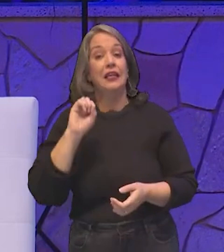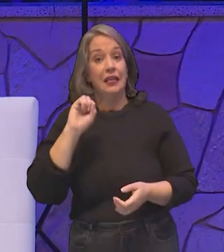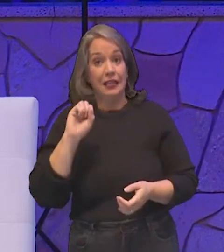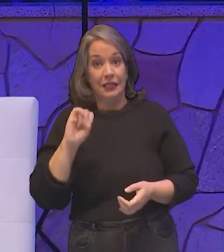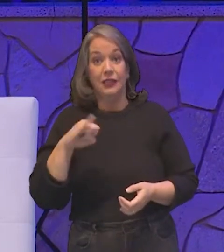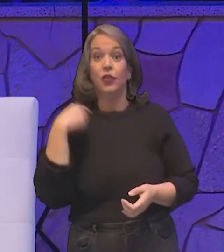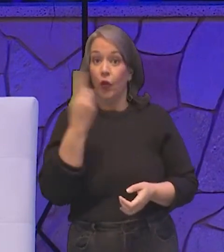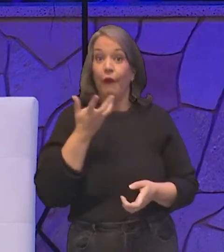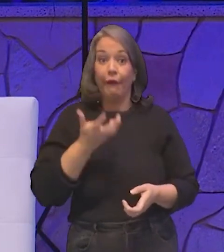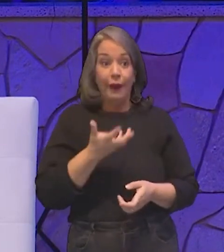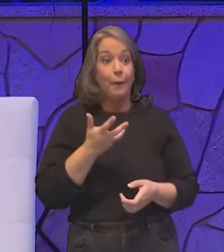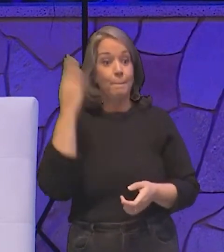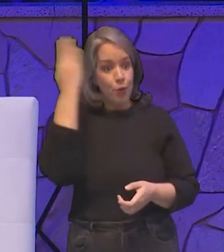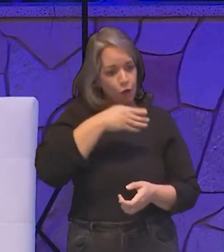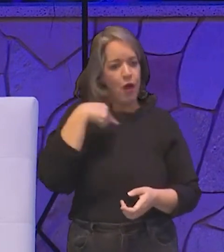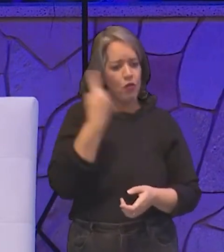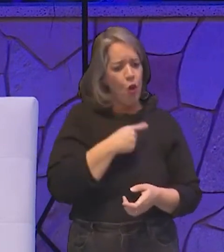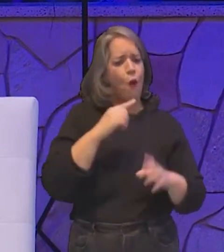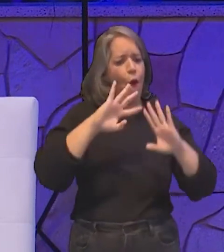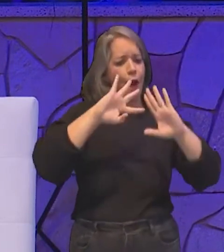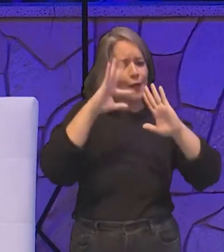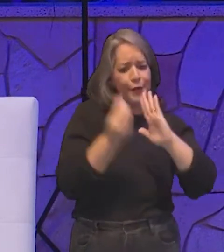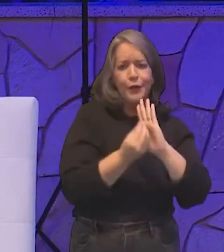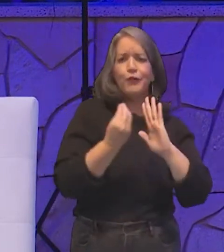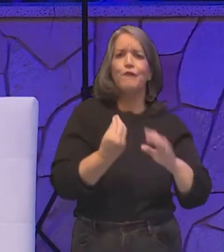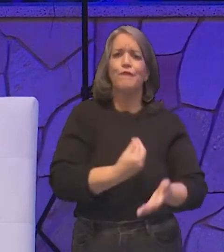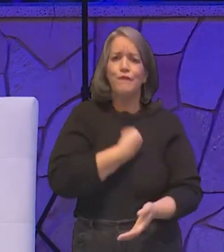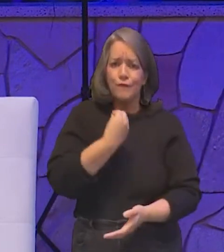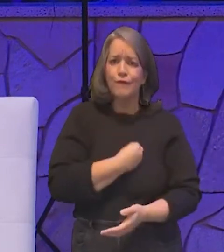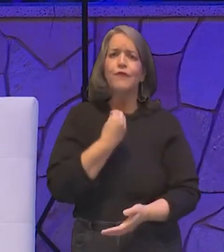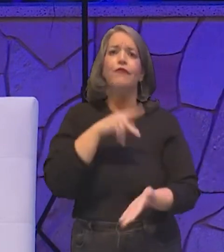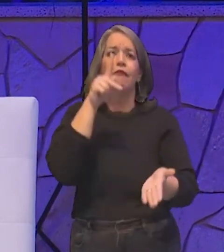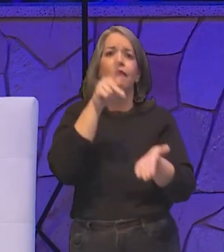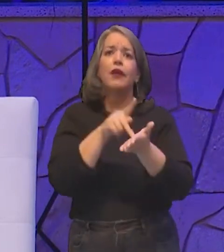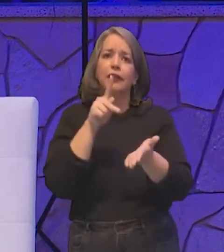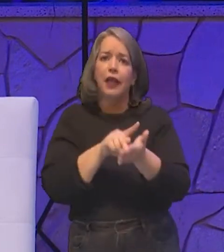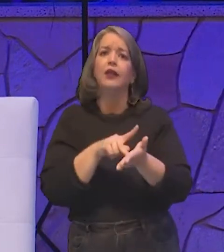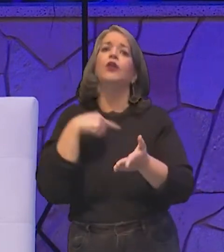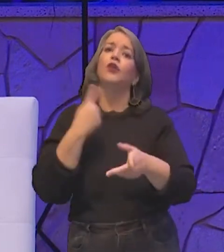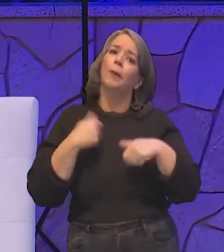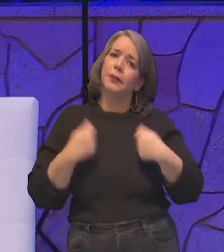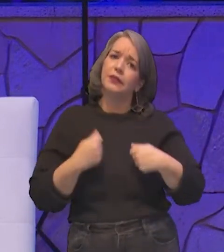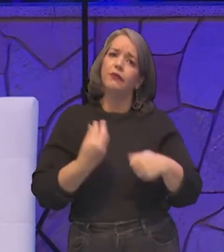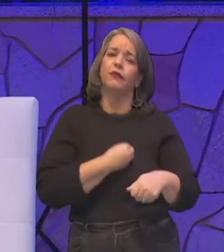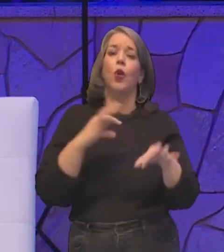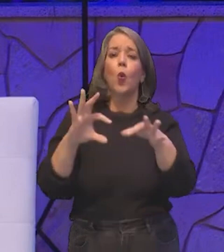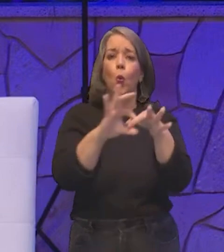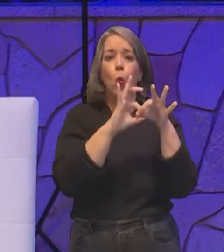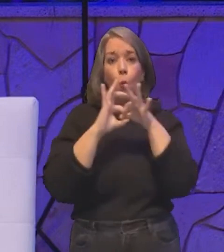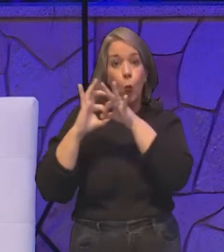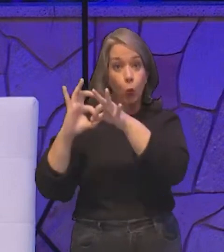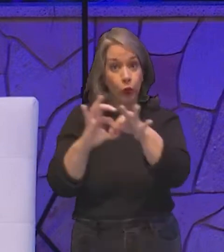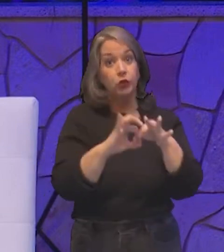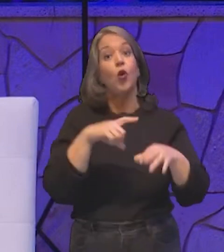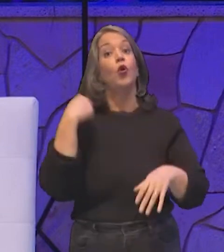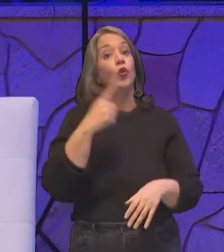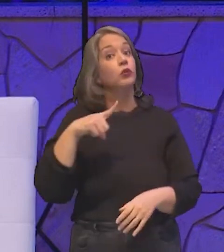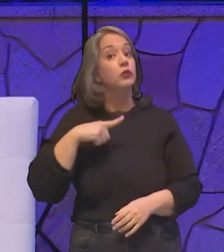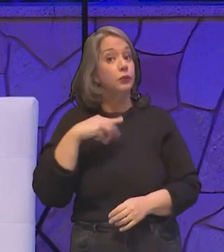de Deus, seja com missionários, seja com pastores, ou seja comigo, com você, irmãos dessa igreja. Nós temos uma